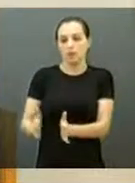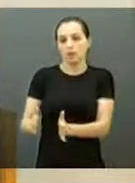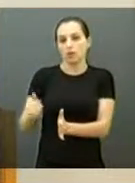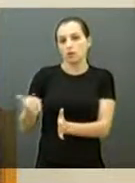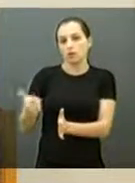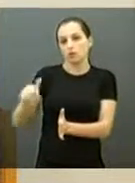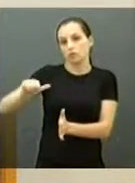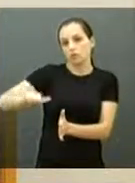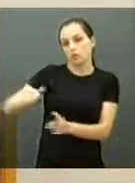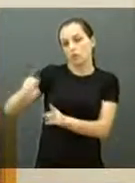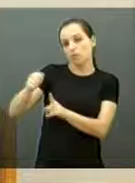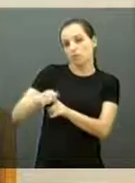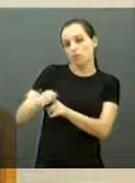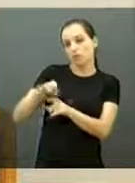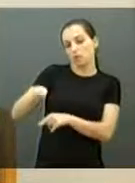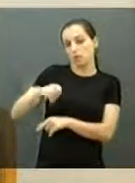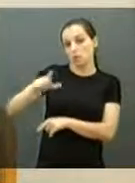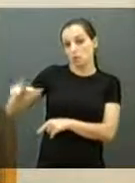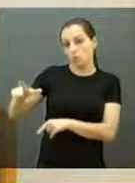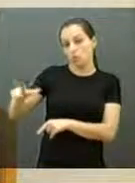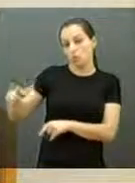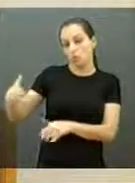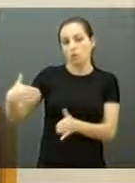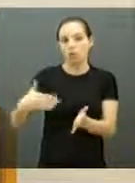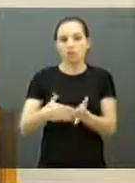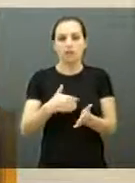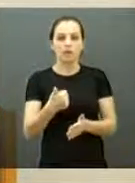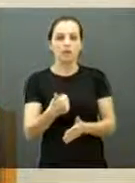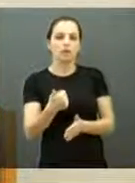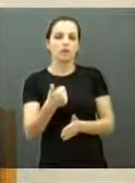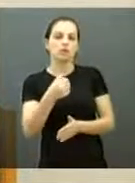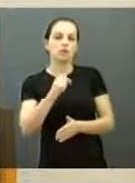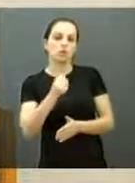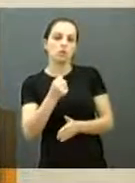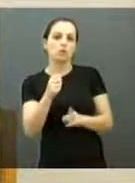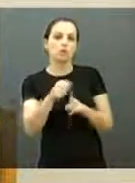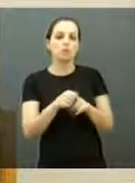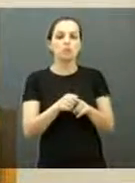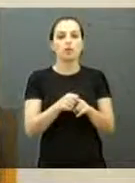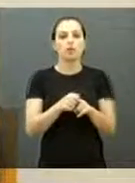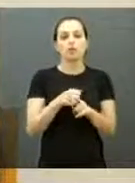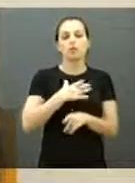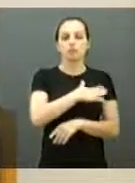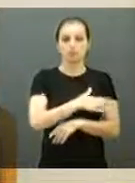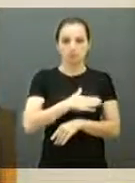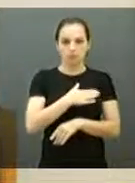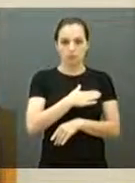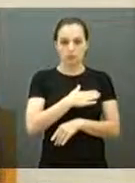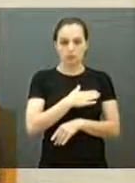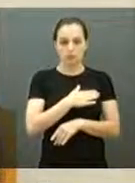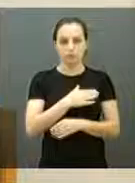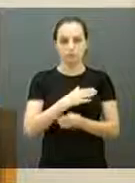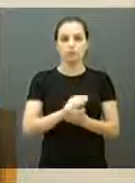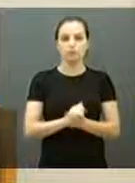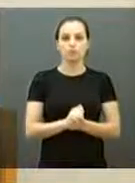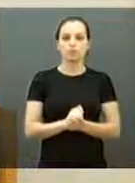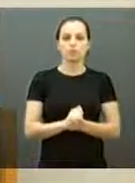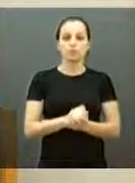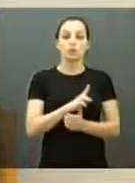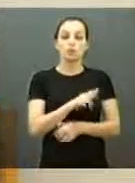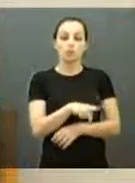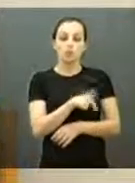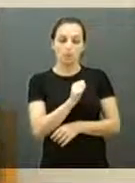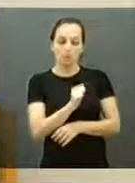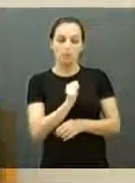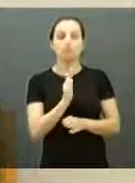de julho a 18 de agosto, sobre a UPA Central. Hoje, nesse